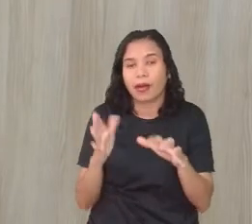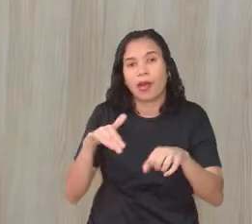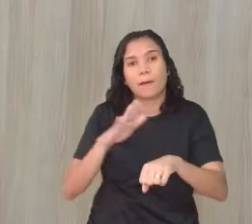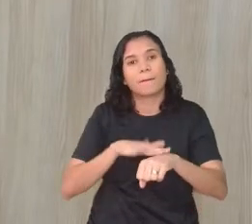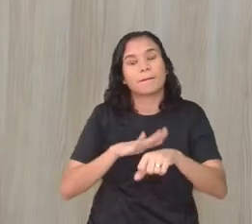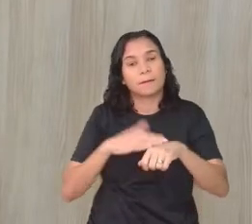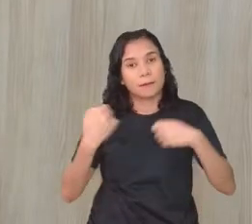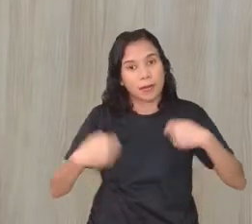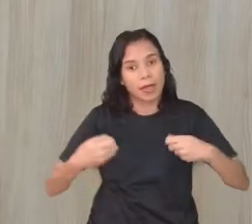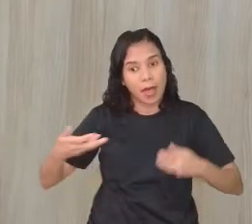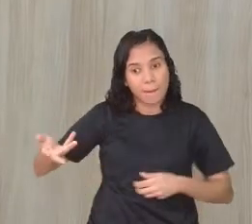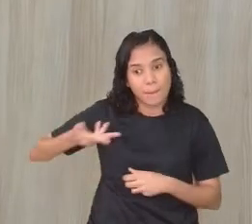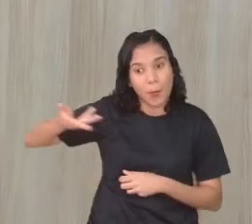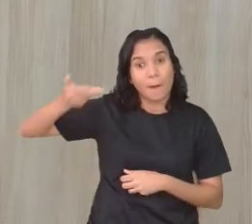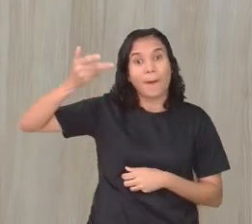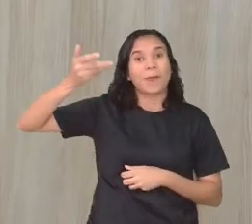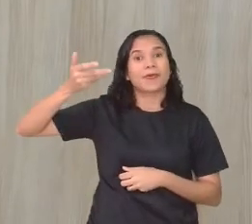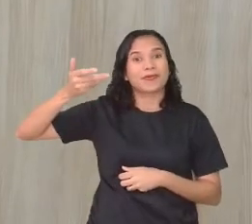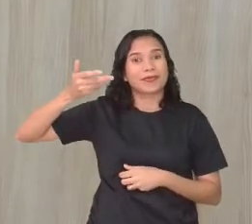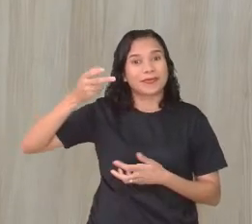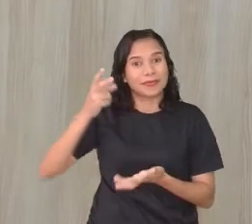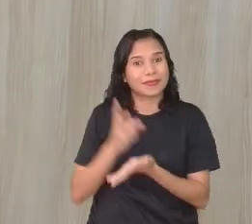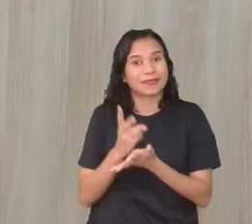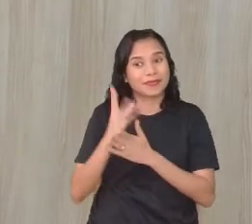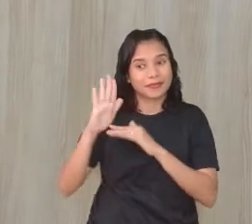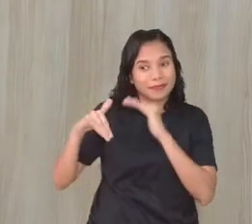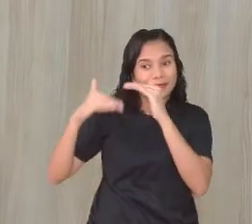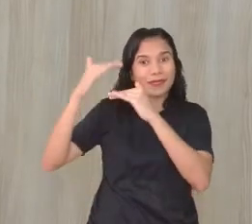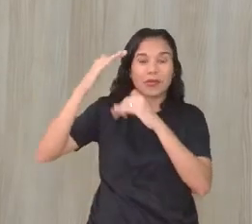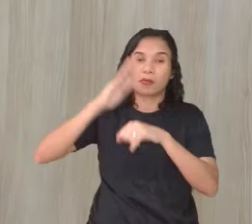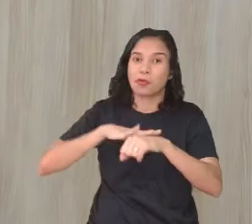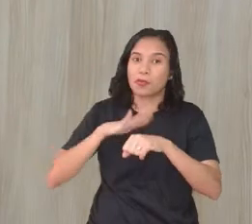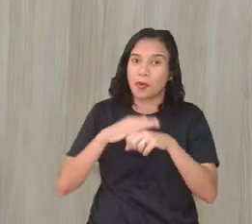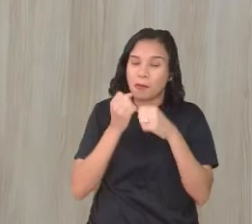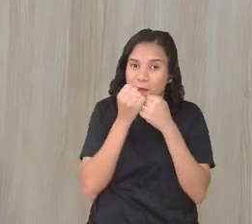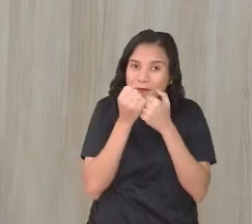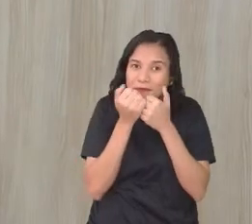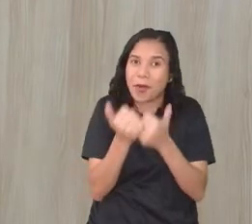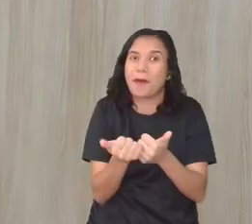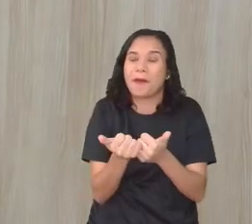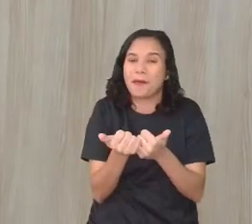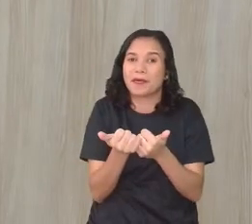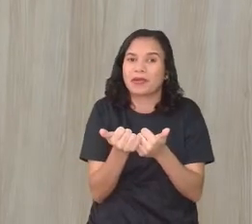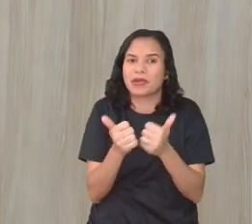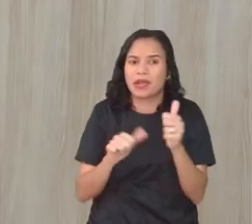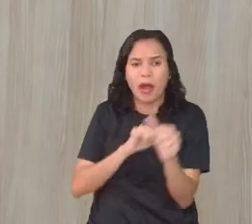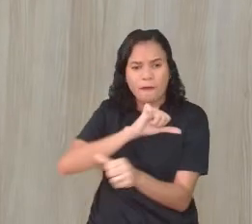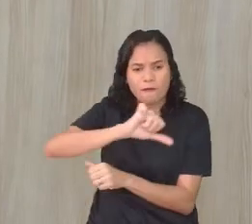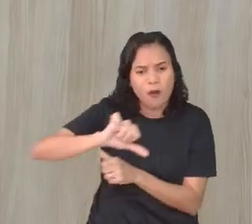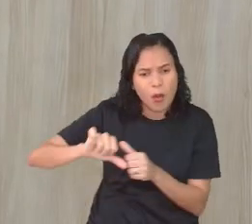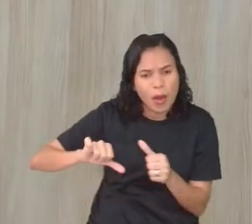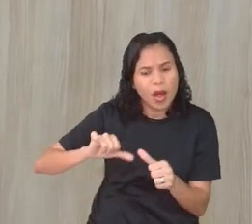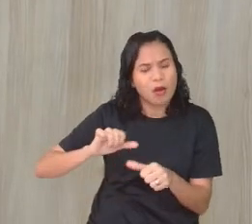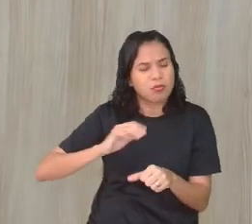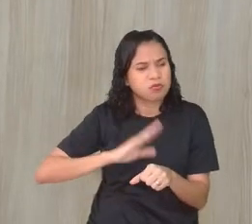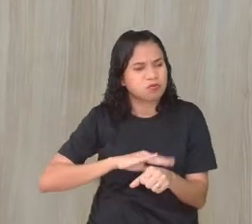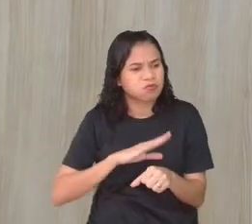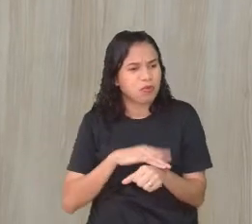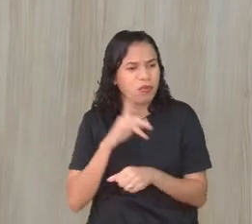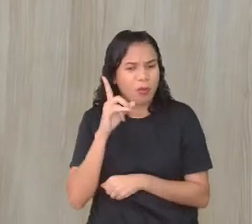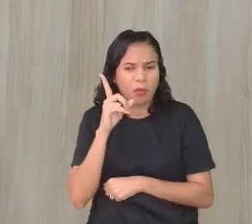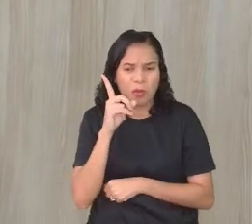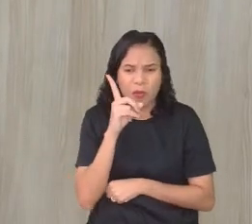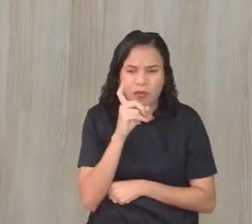deveria ser produtivo, construtivo, um momento bem gostoso, se torna um momento